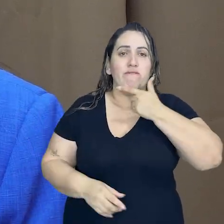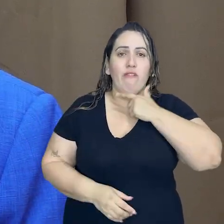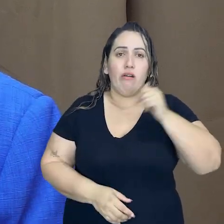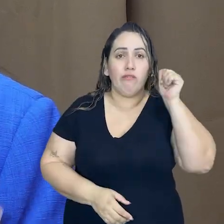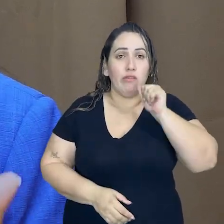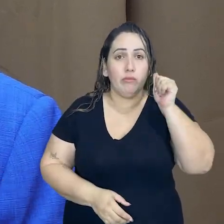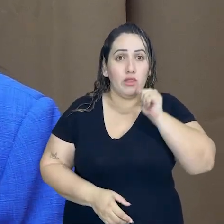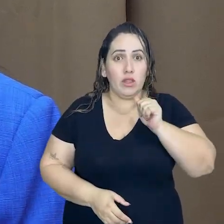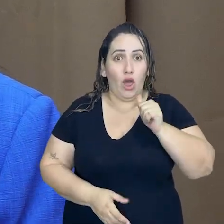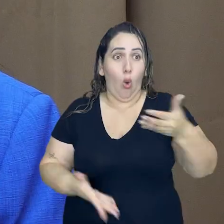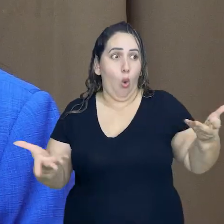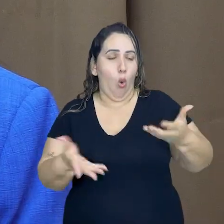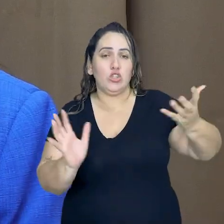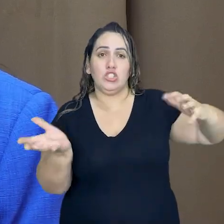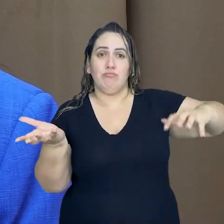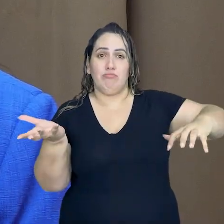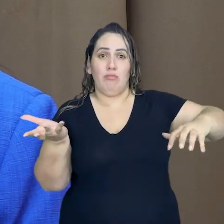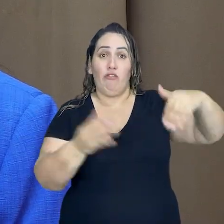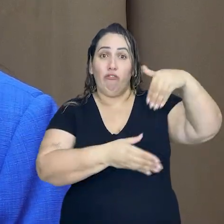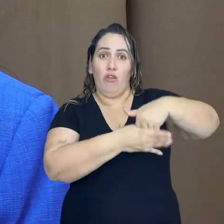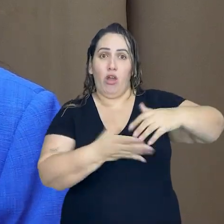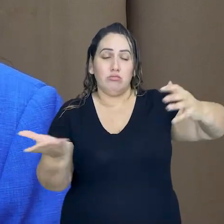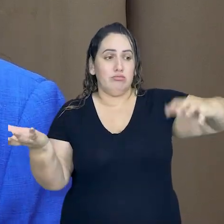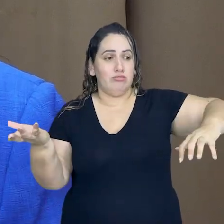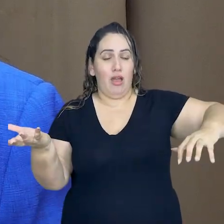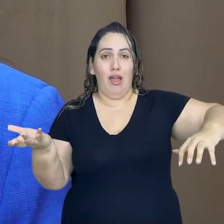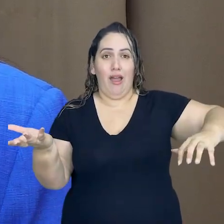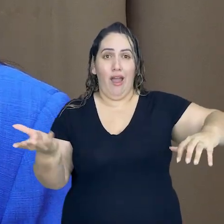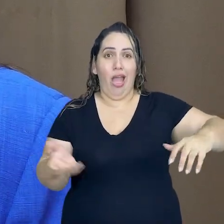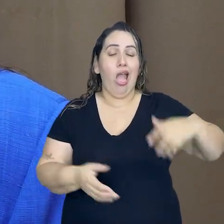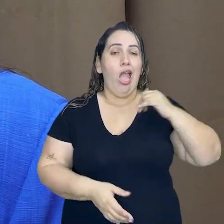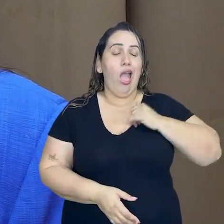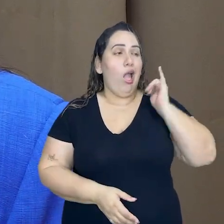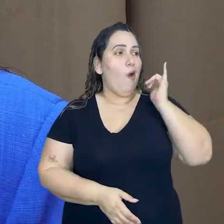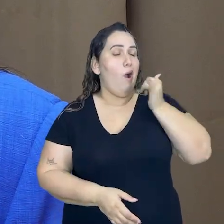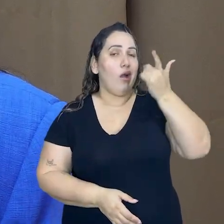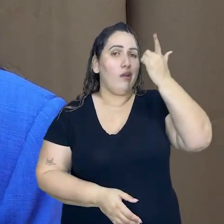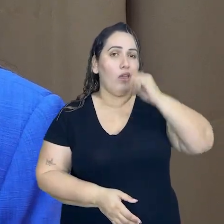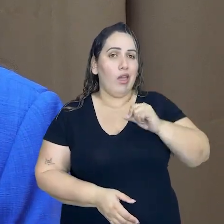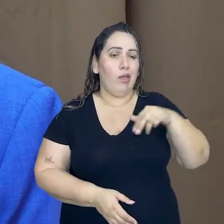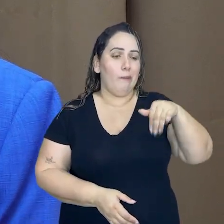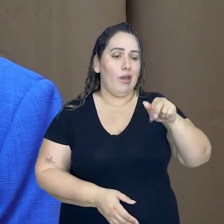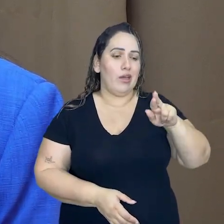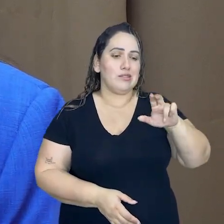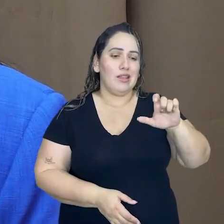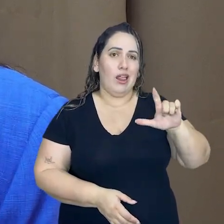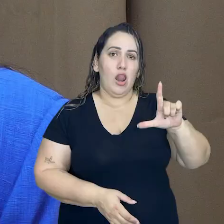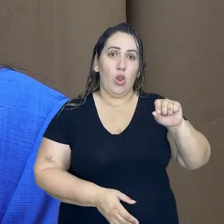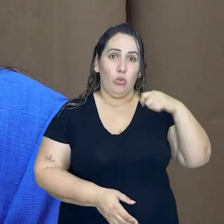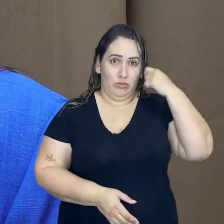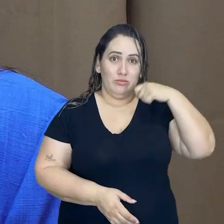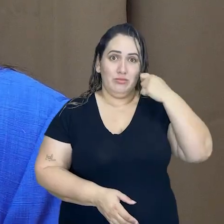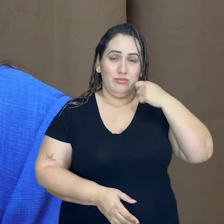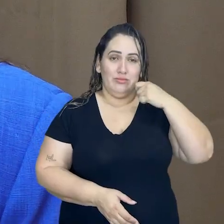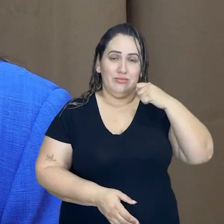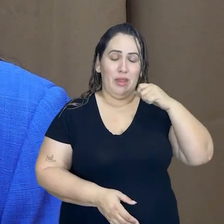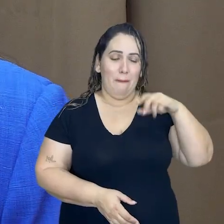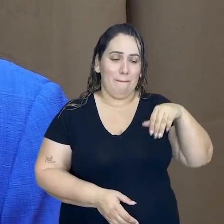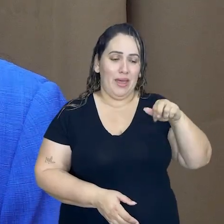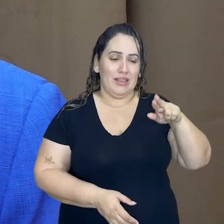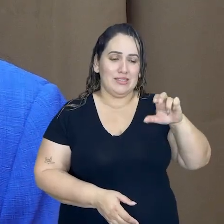relator é o senador Marcelo Castro. O que é que ele propõe? Vê só, ele diz,